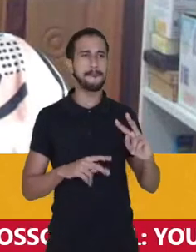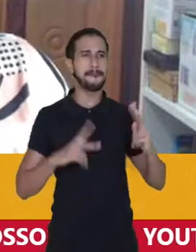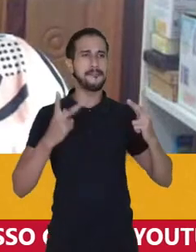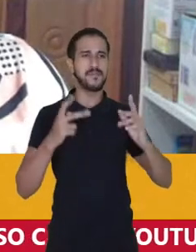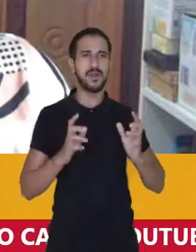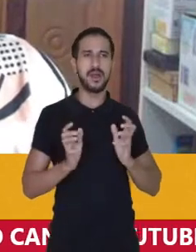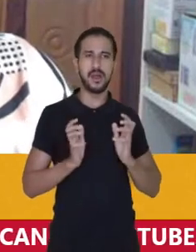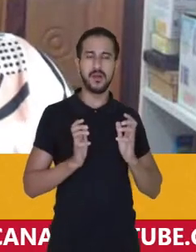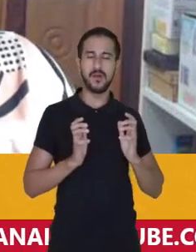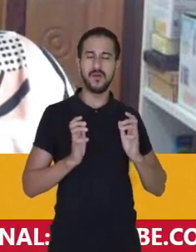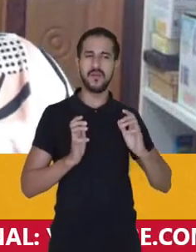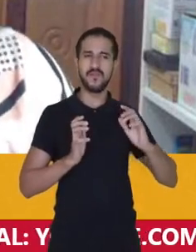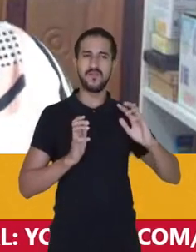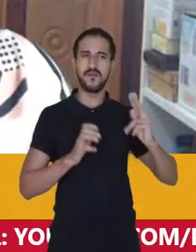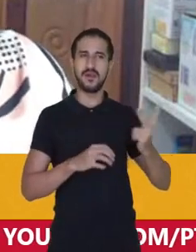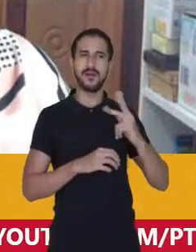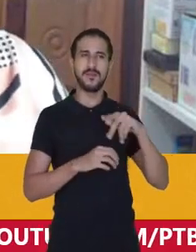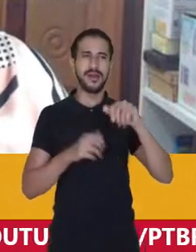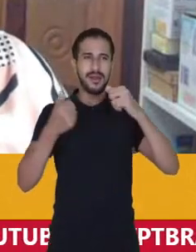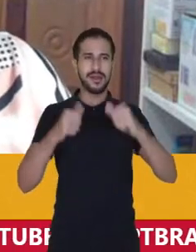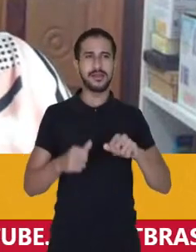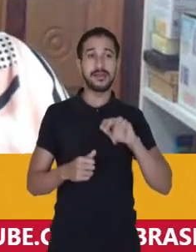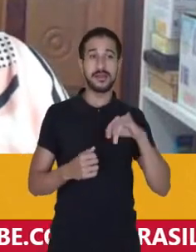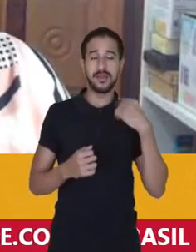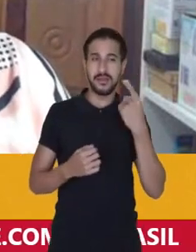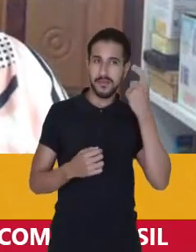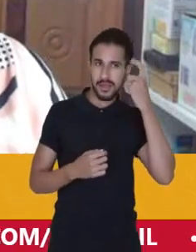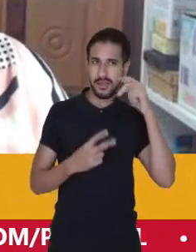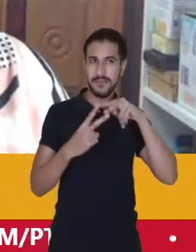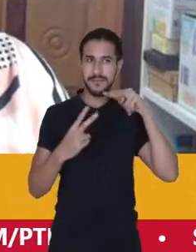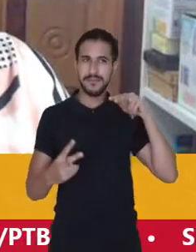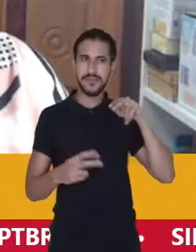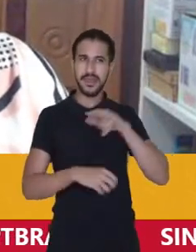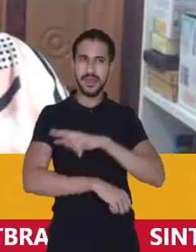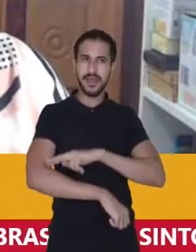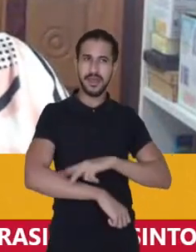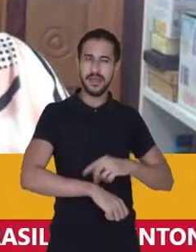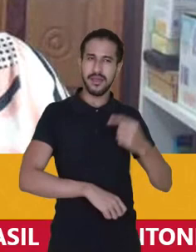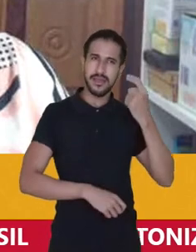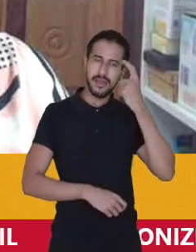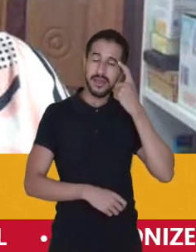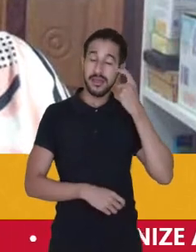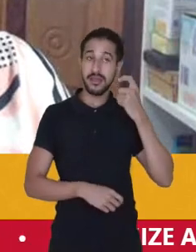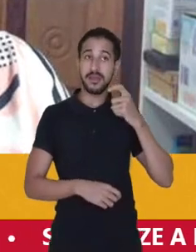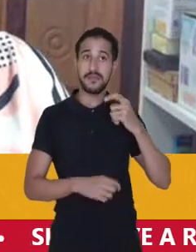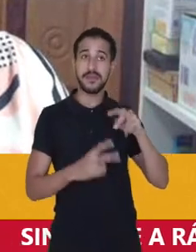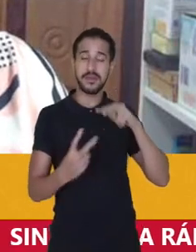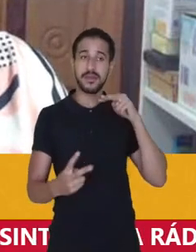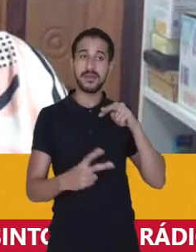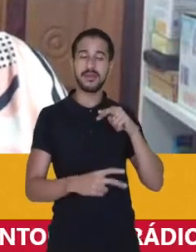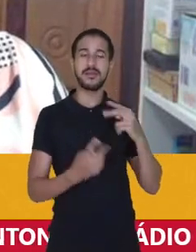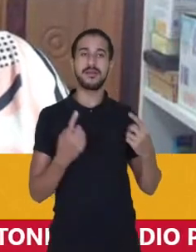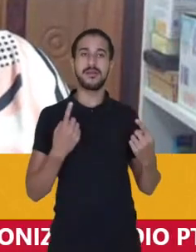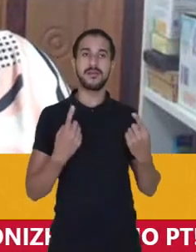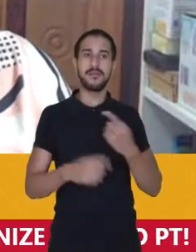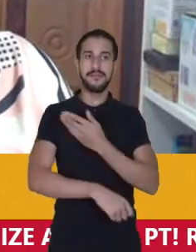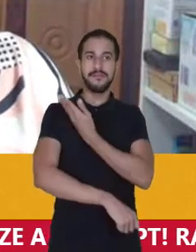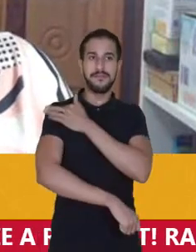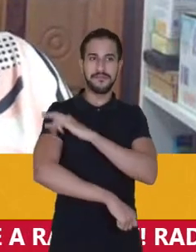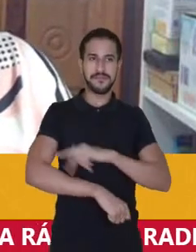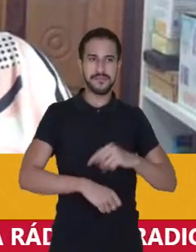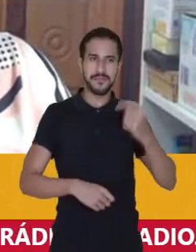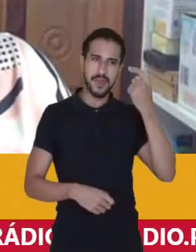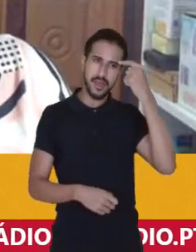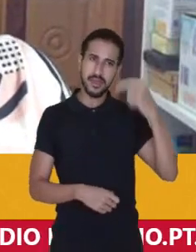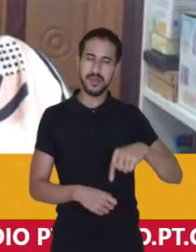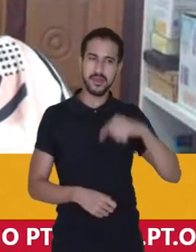quando nós trazemos a dimensão da raça ressignificada, trazemos a dimensão do racismo e do antirracismo para pensar o